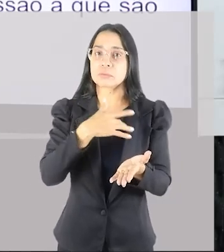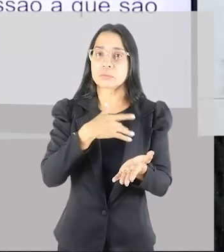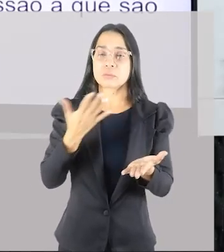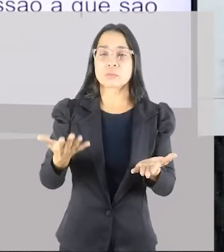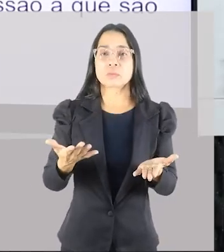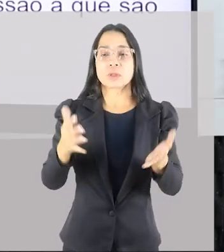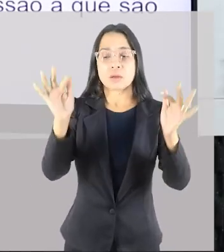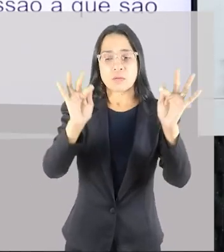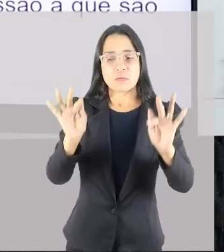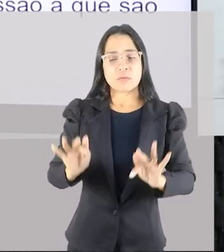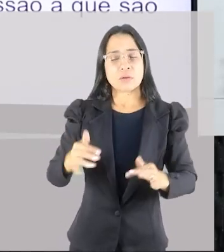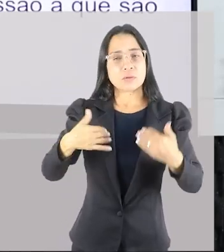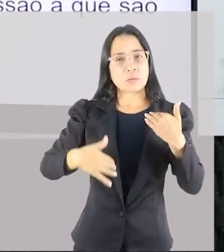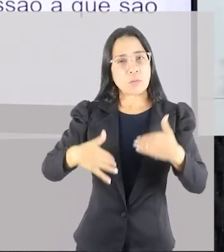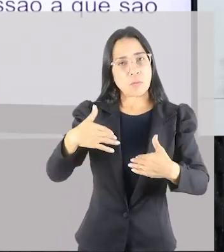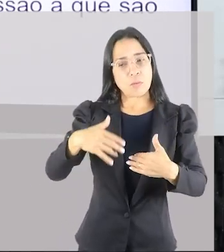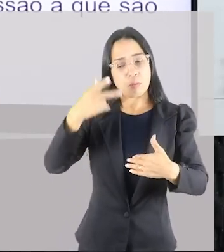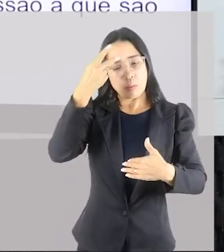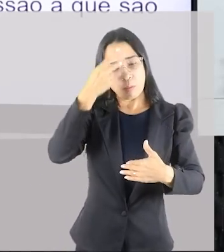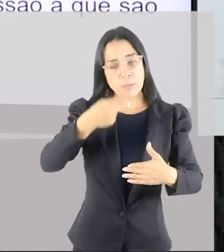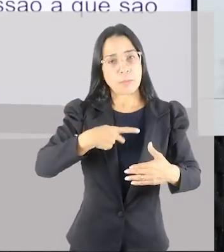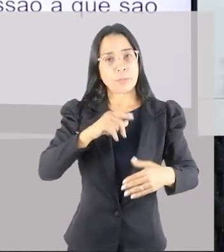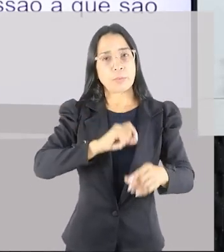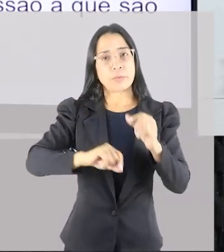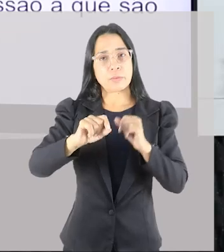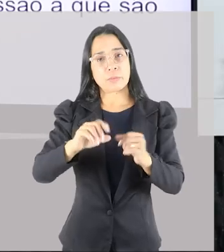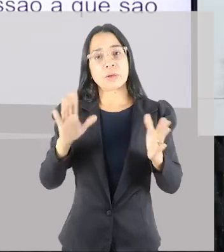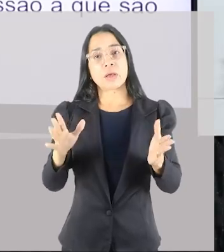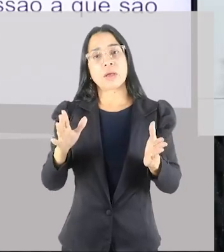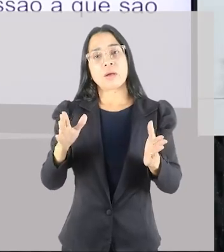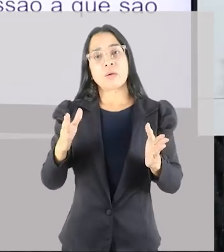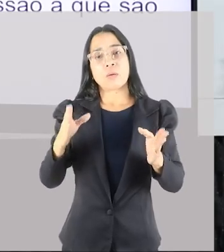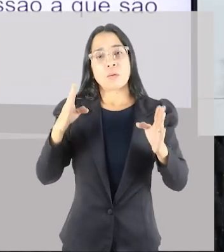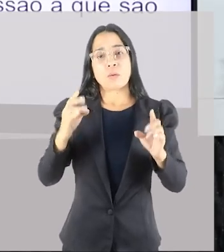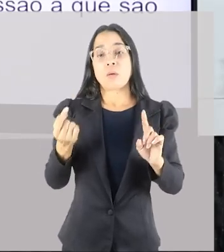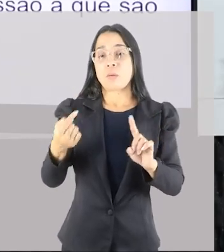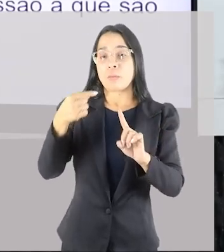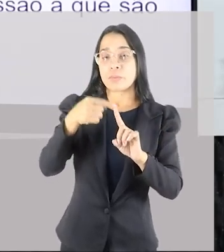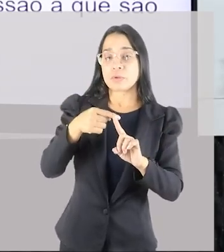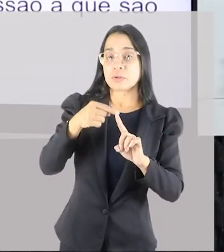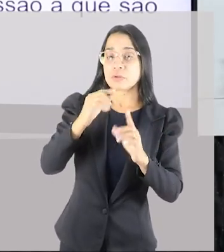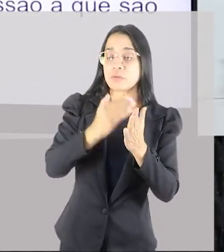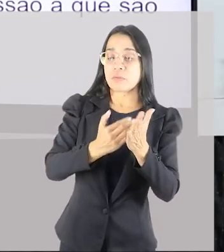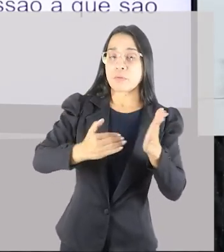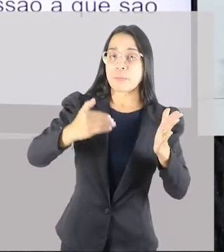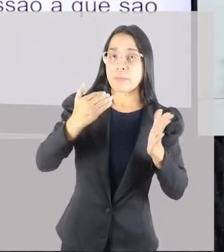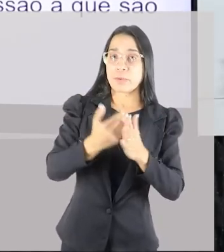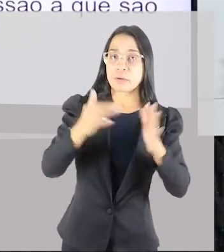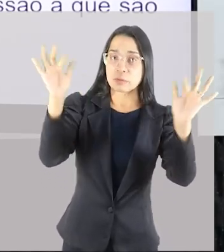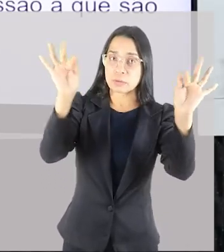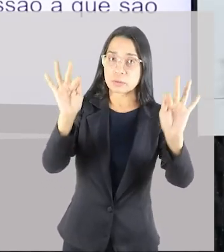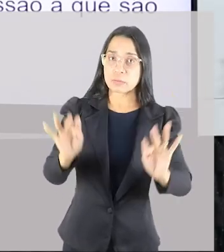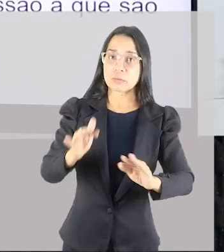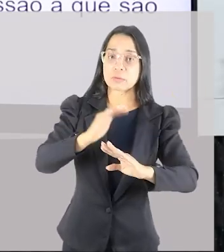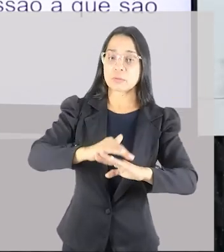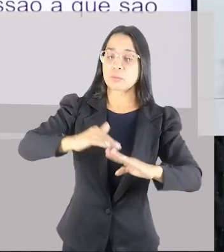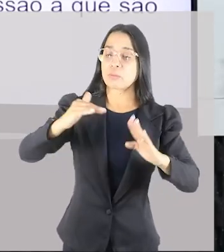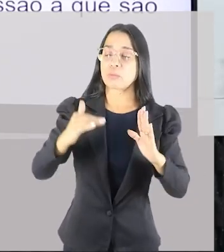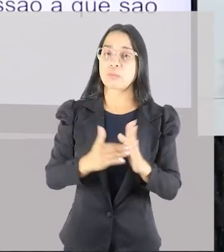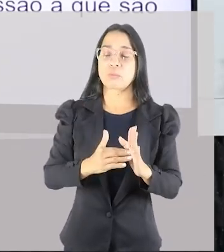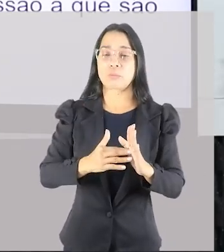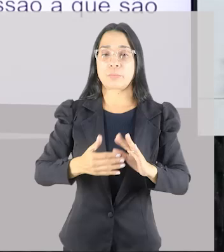estar feliz com o corpo que tem é o princípio máximo da Felicidade Total